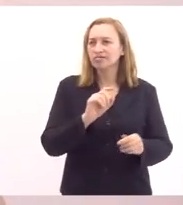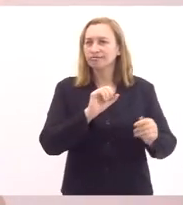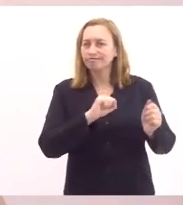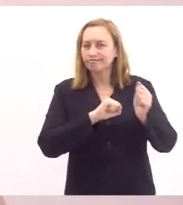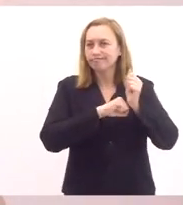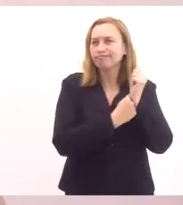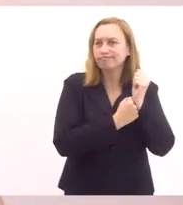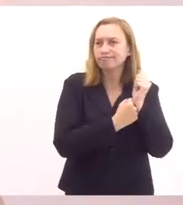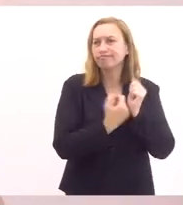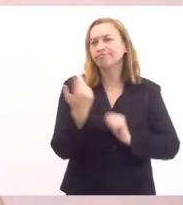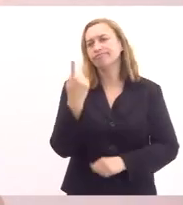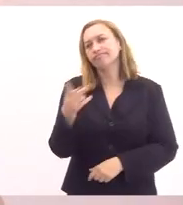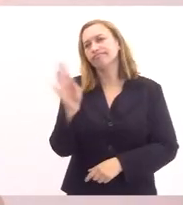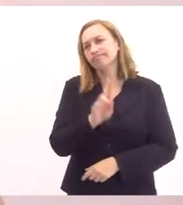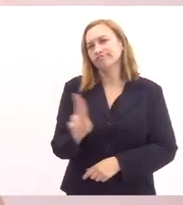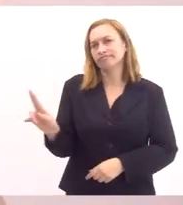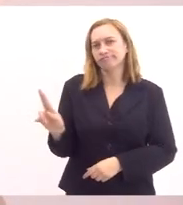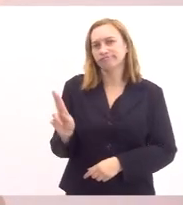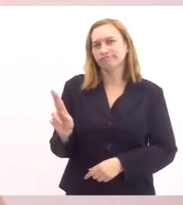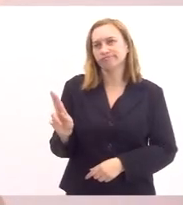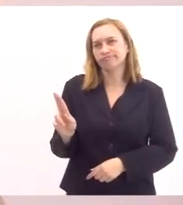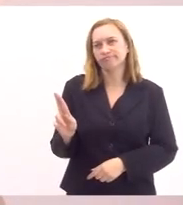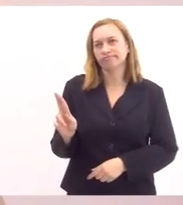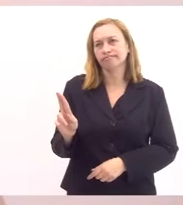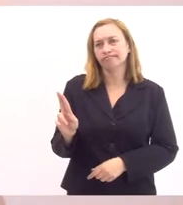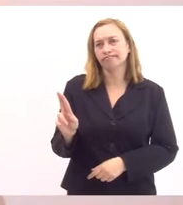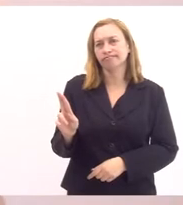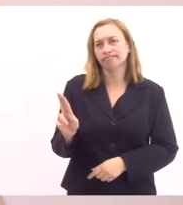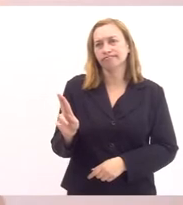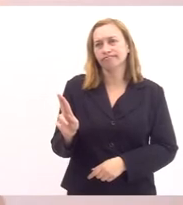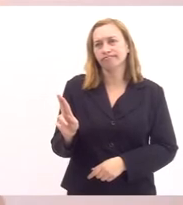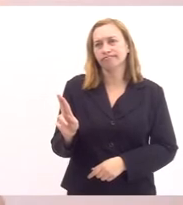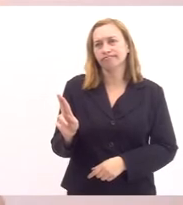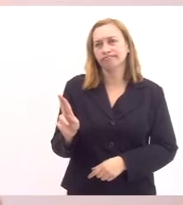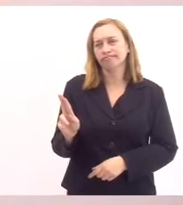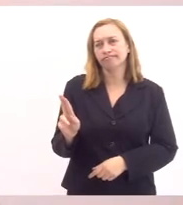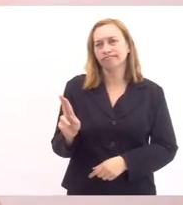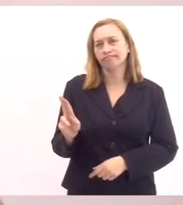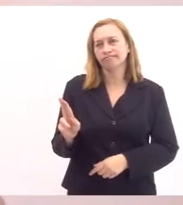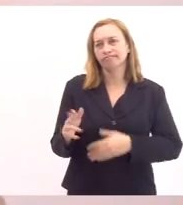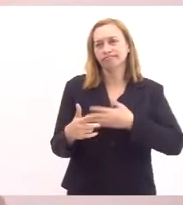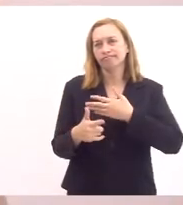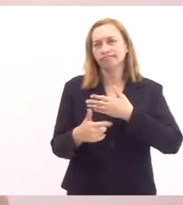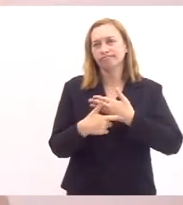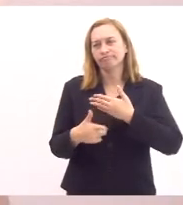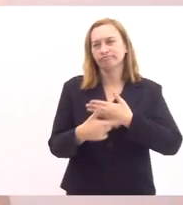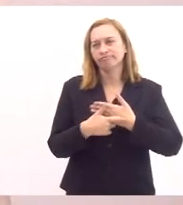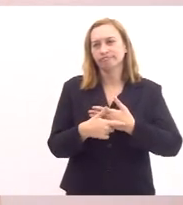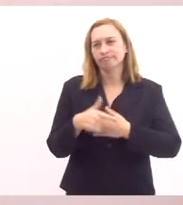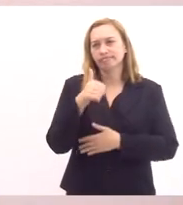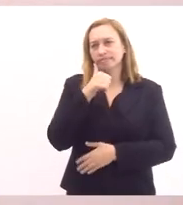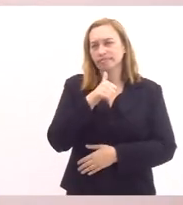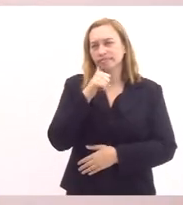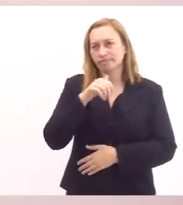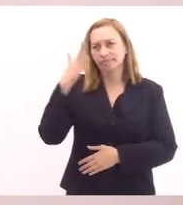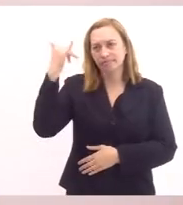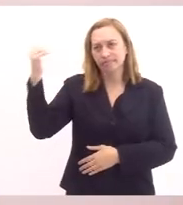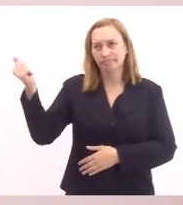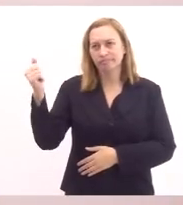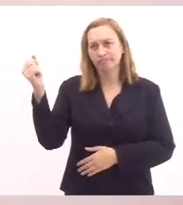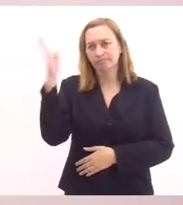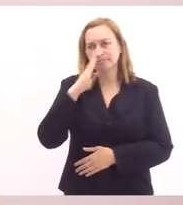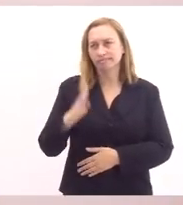o seu nome para constar no panteão das heroínas do Brasil um